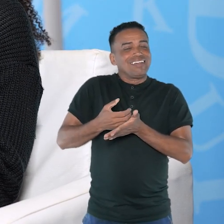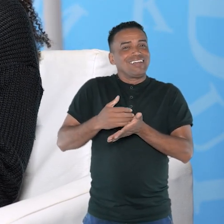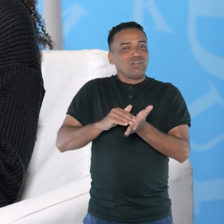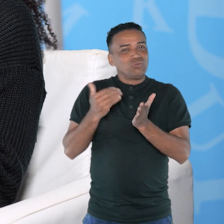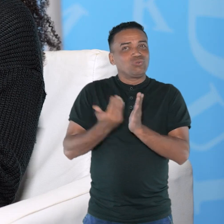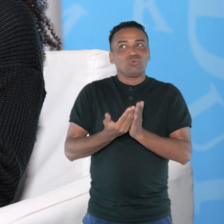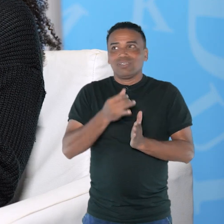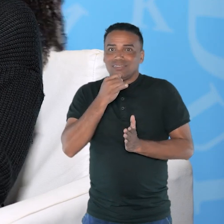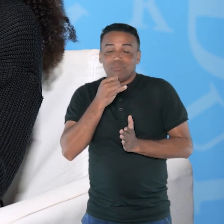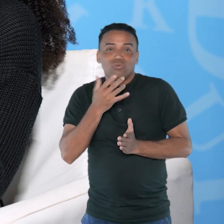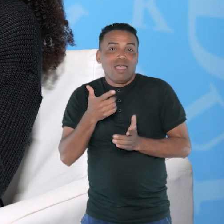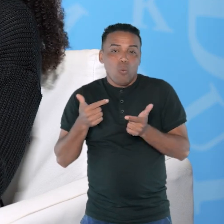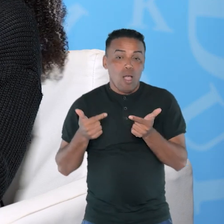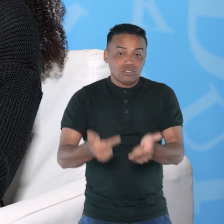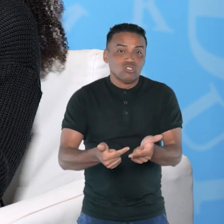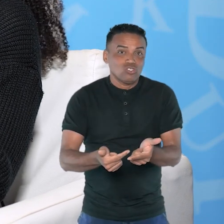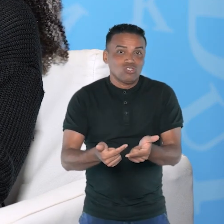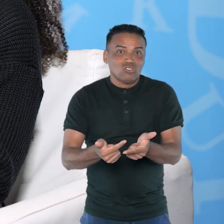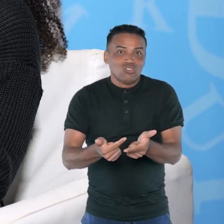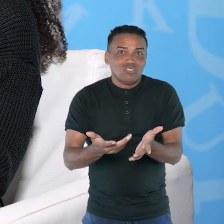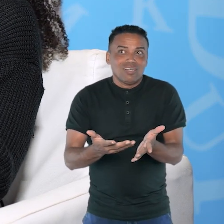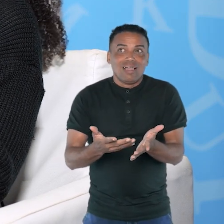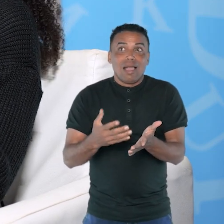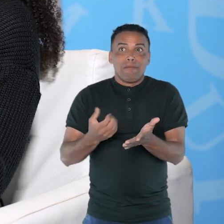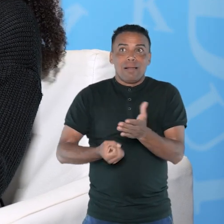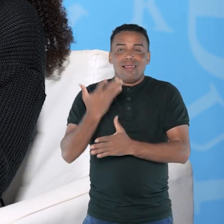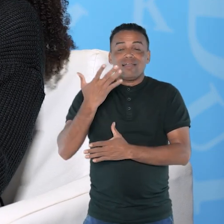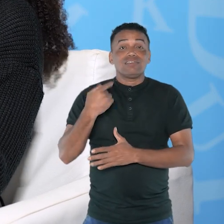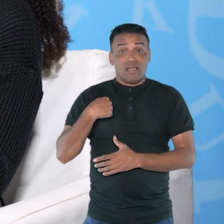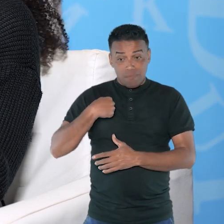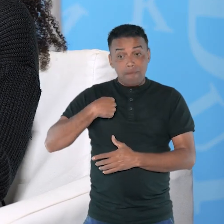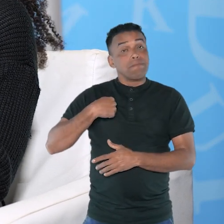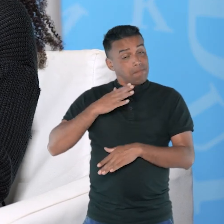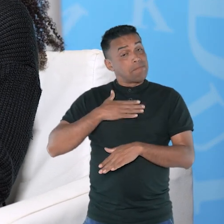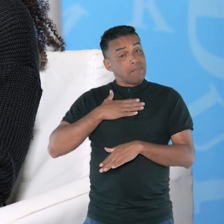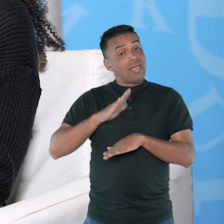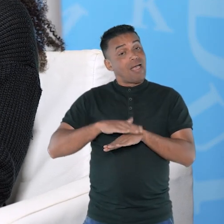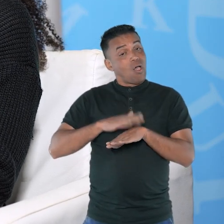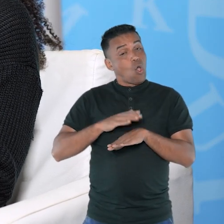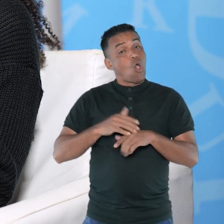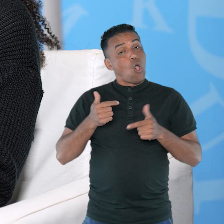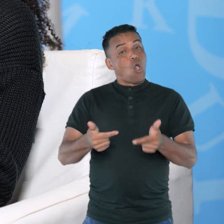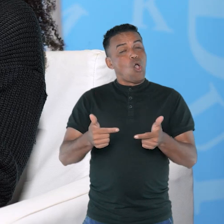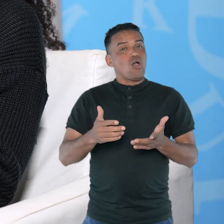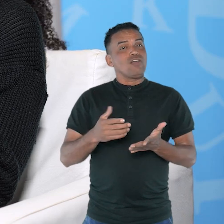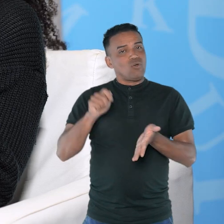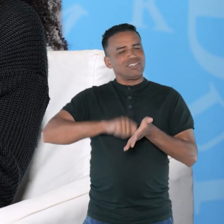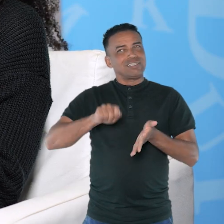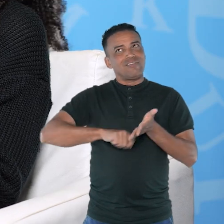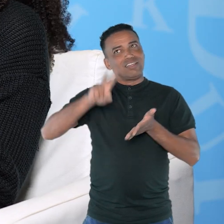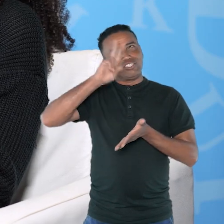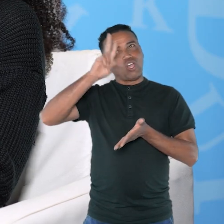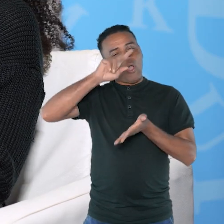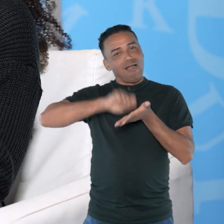que são, assim, né? A gente tem uma chance, uma coisa aparece e você fala assim, agora é minha hora, entende? Eu vou escrever essa história. E aí eu